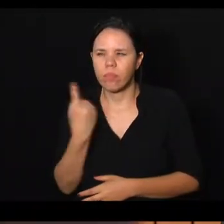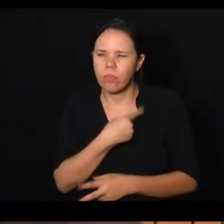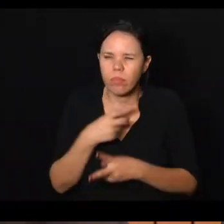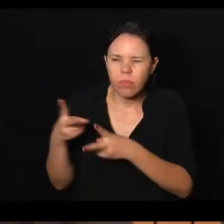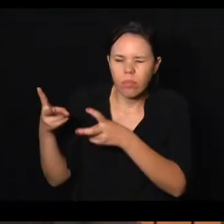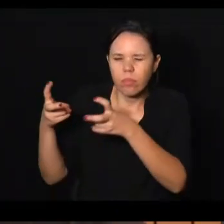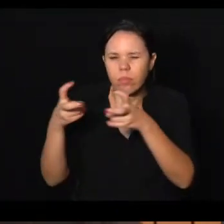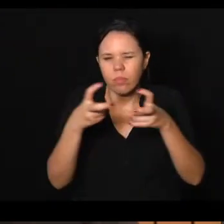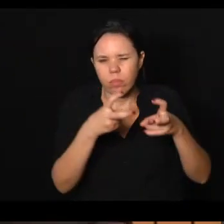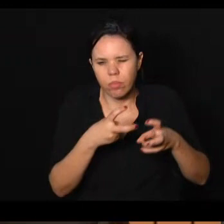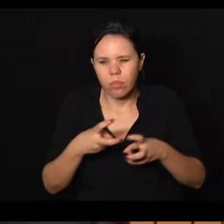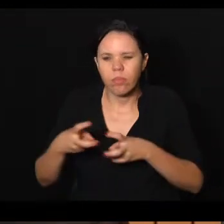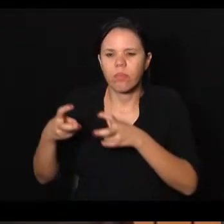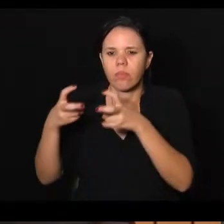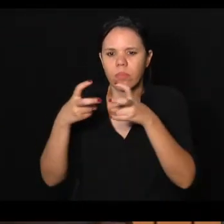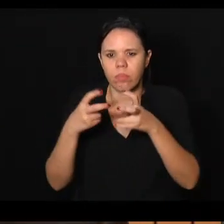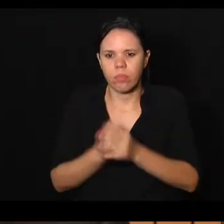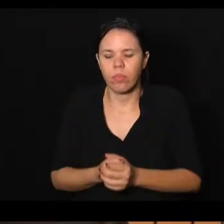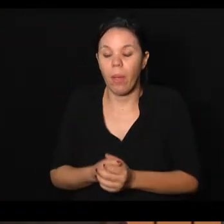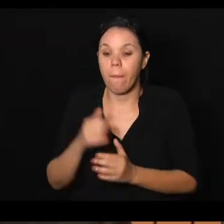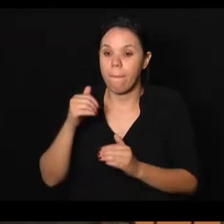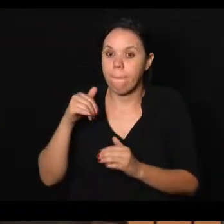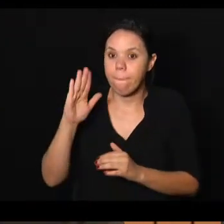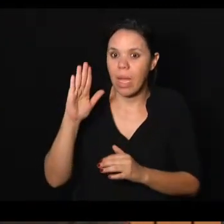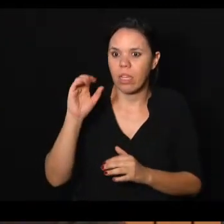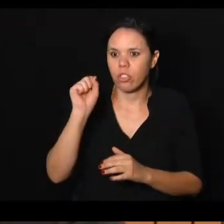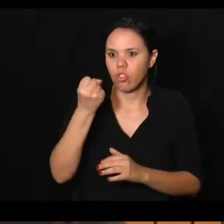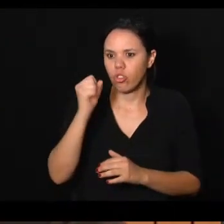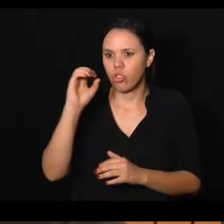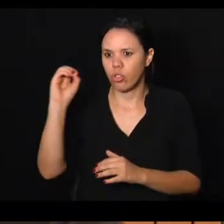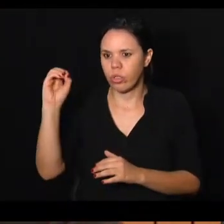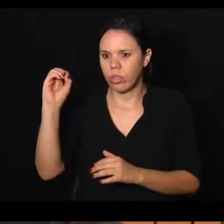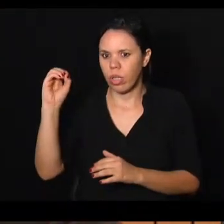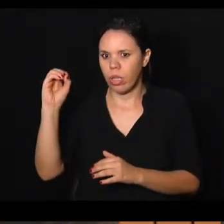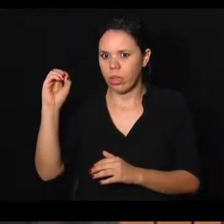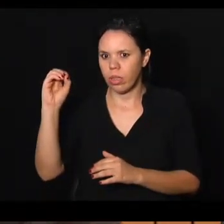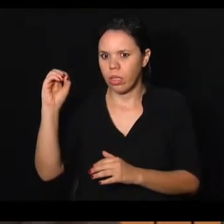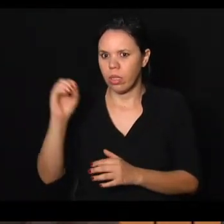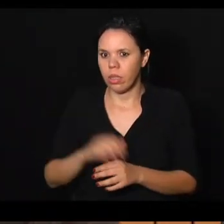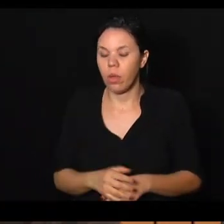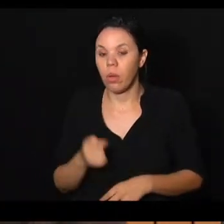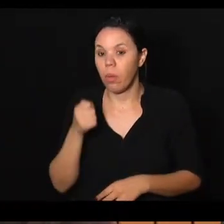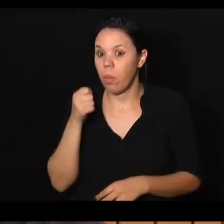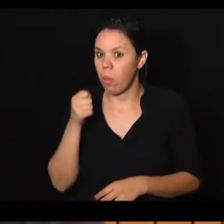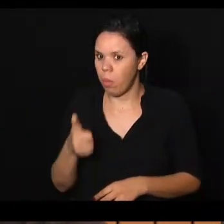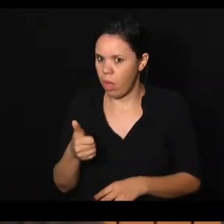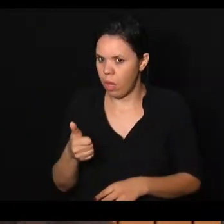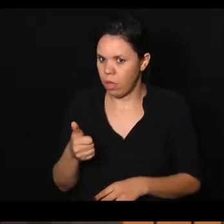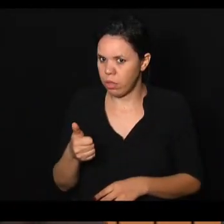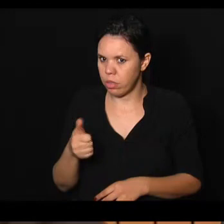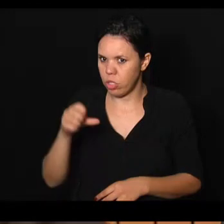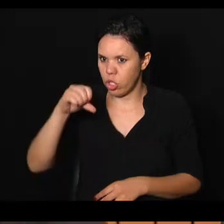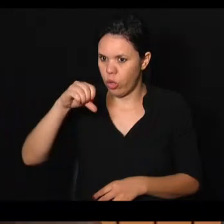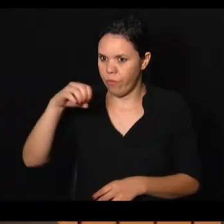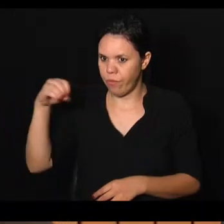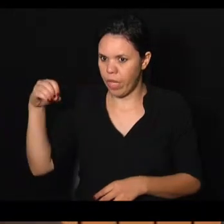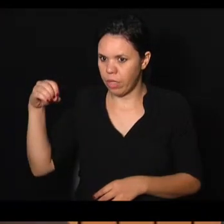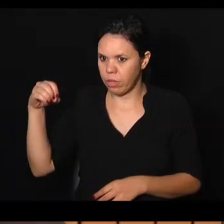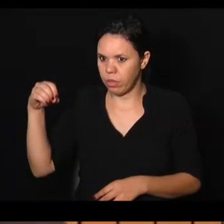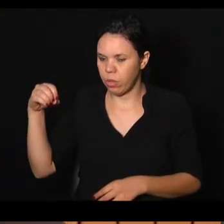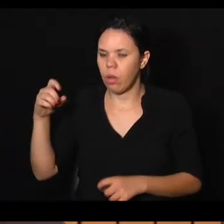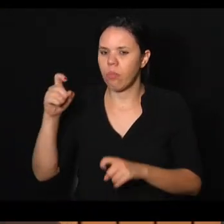observamos que mais de 80%, quase 90% dos